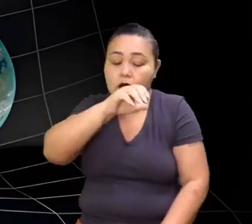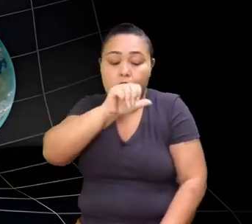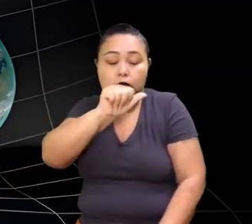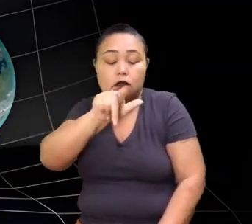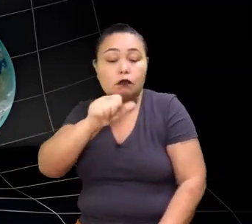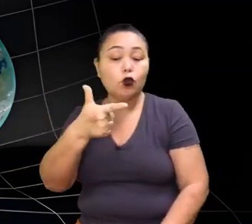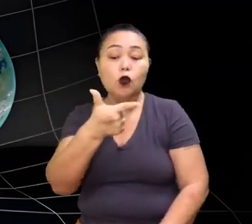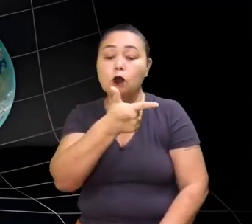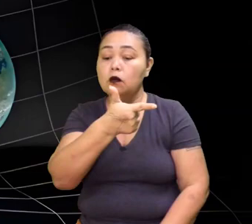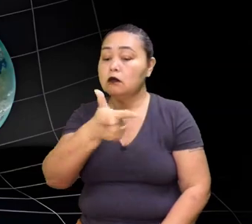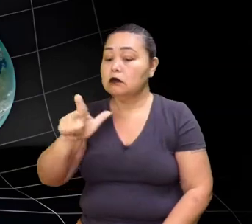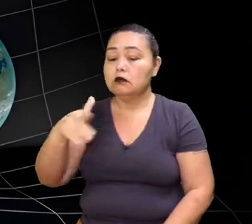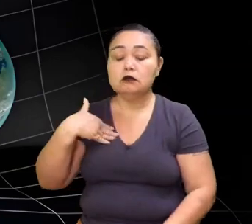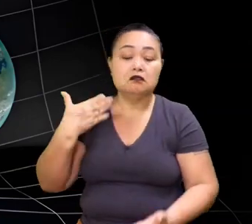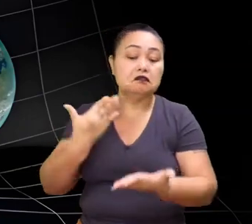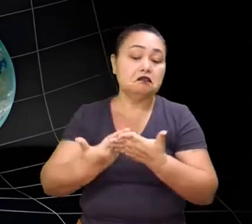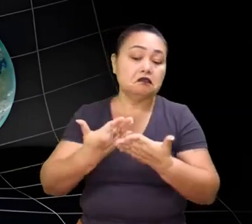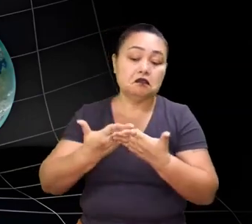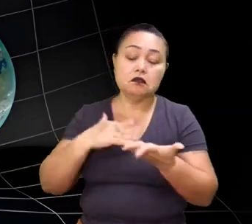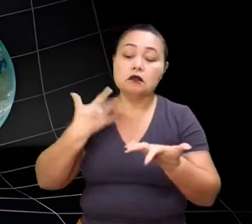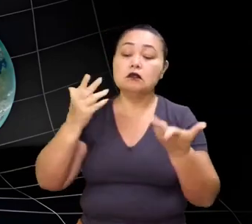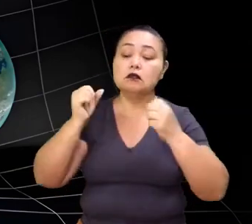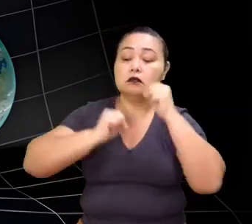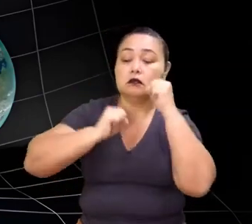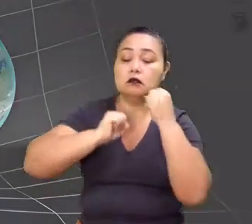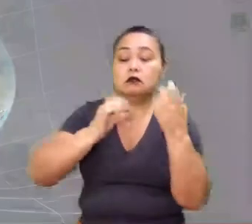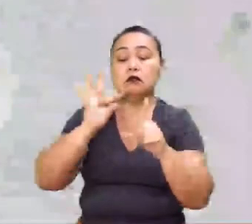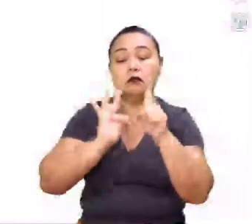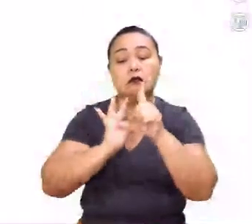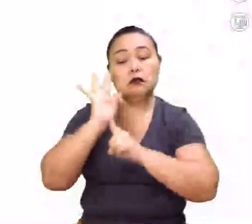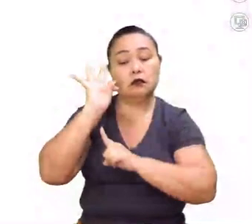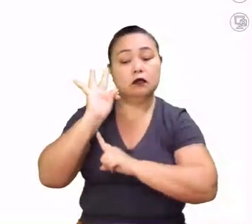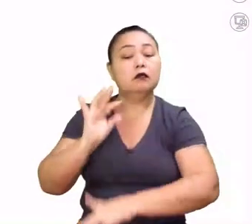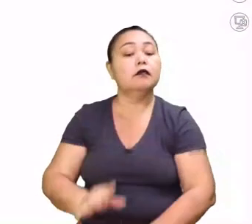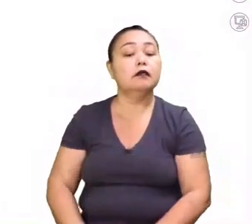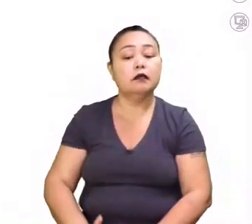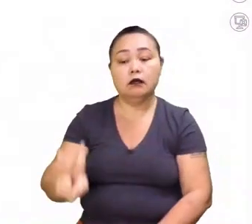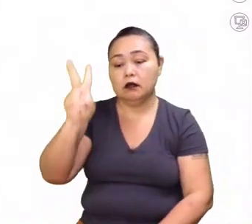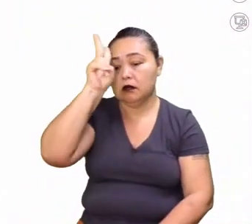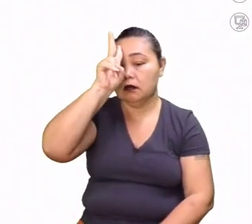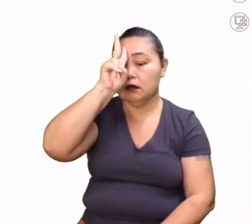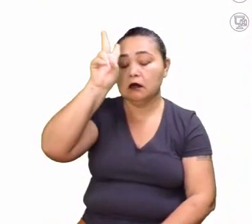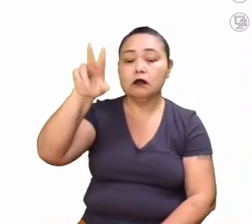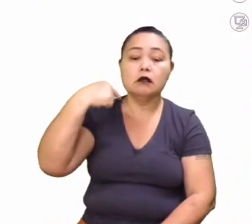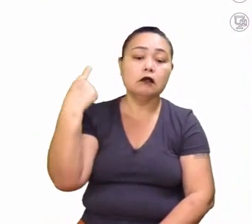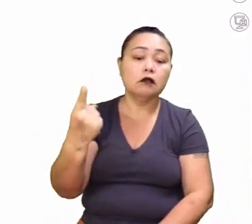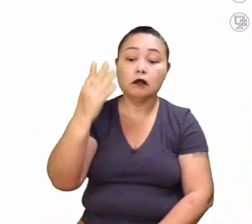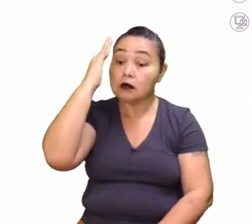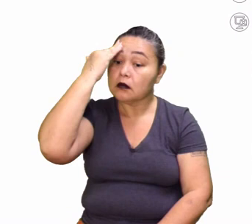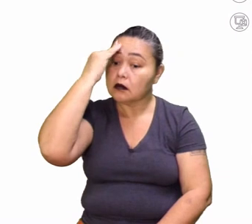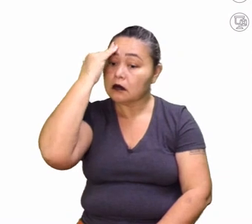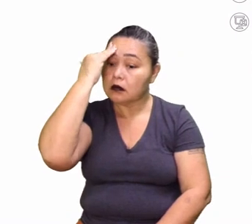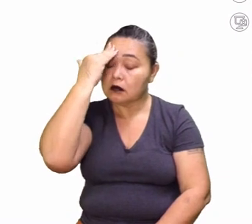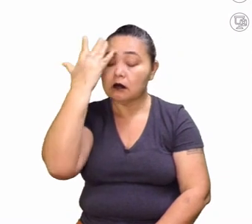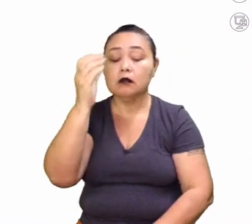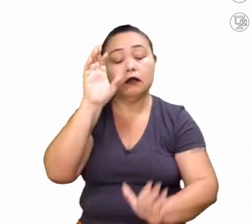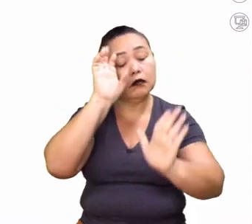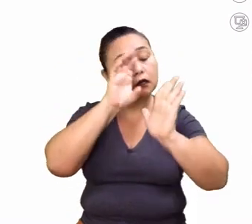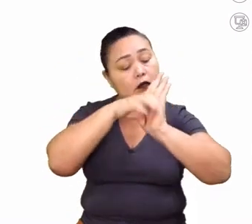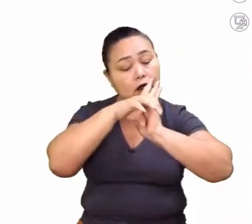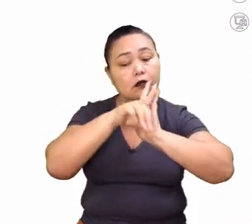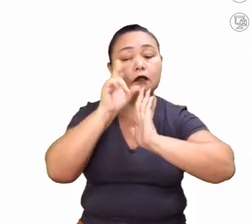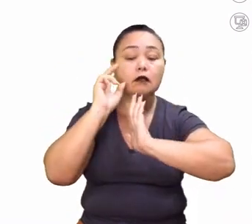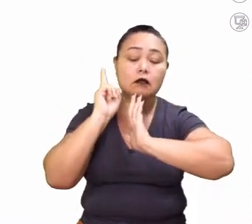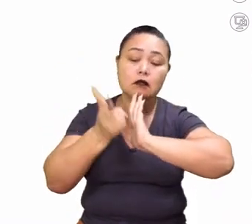não haveria como estudar as máquinas térmicas vamos lá então só lembrando aí é fundamental entender os conceitos e